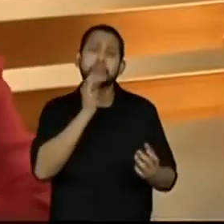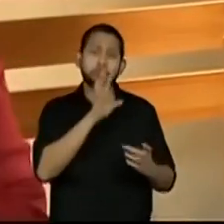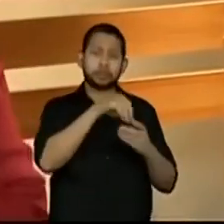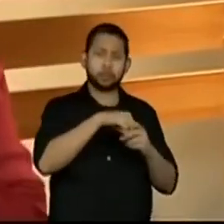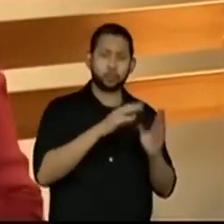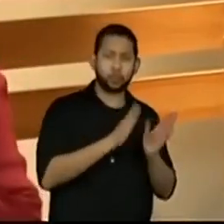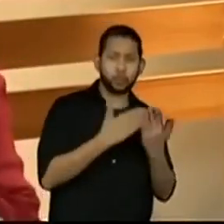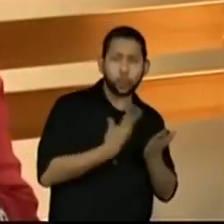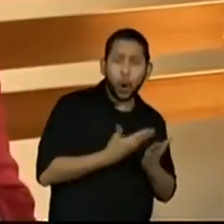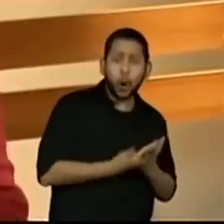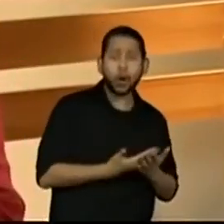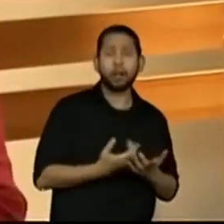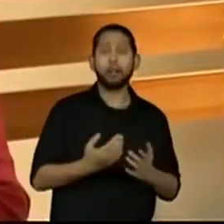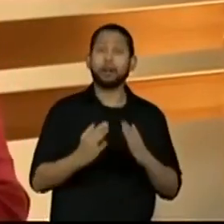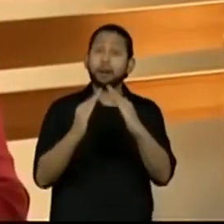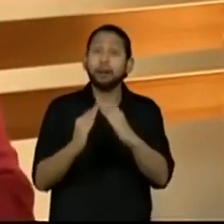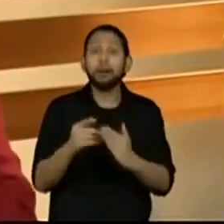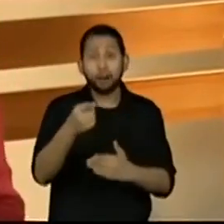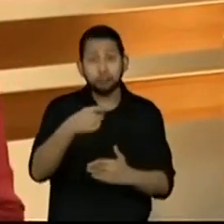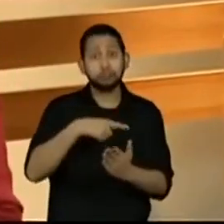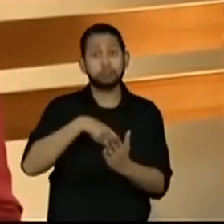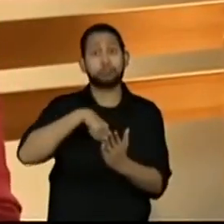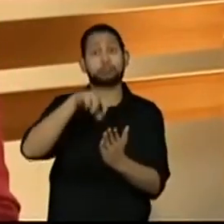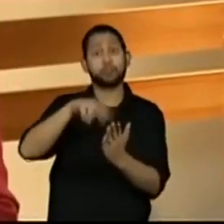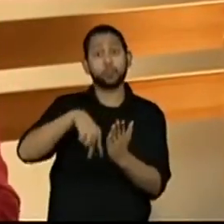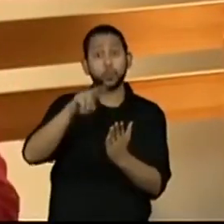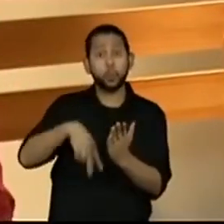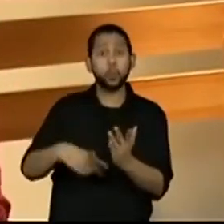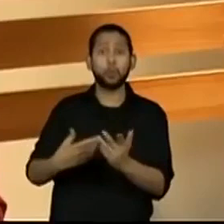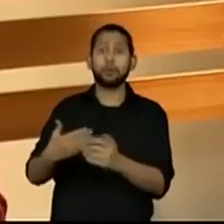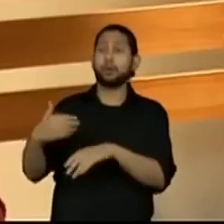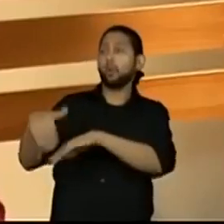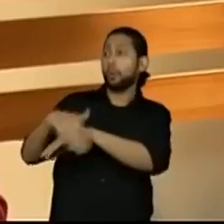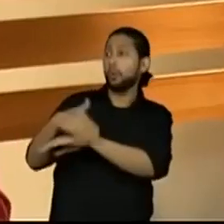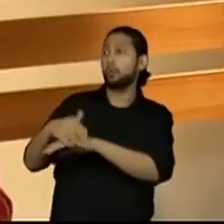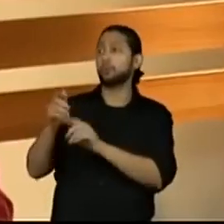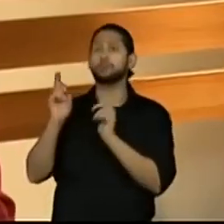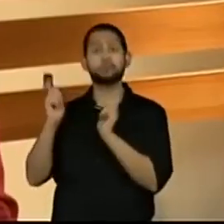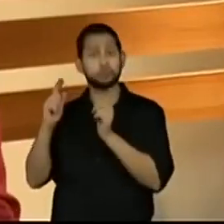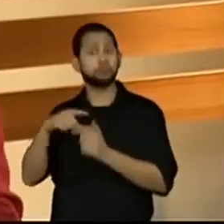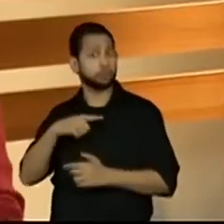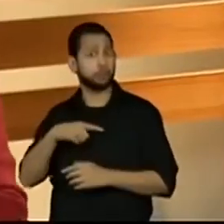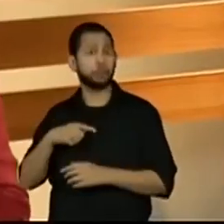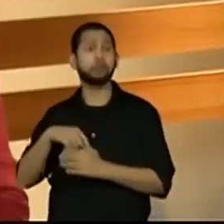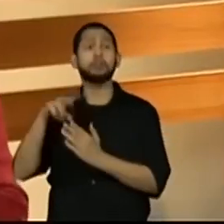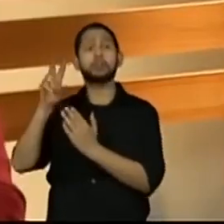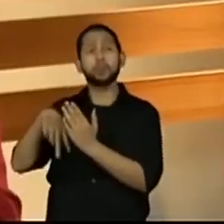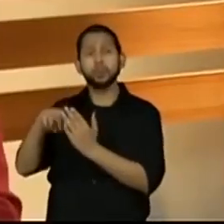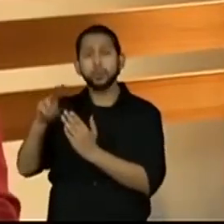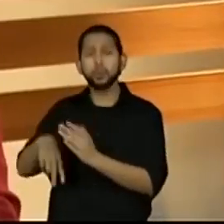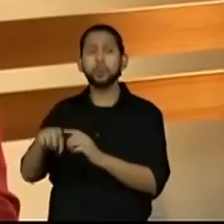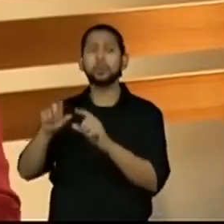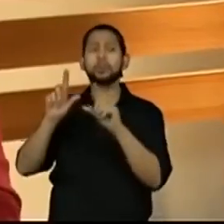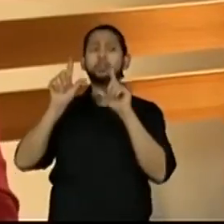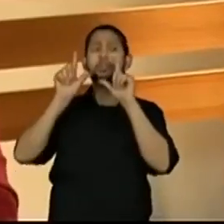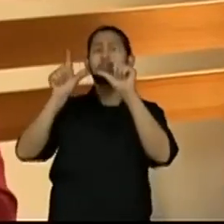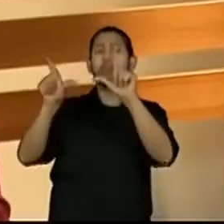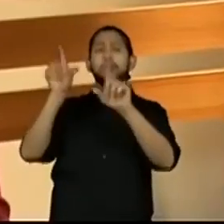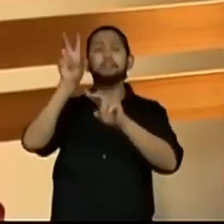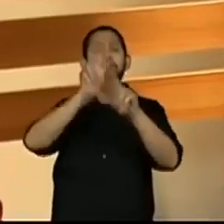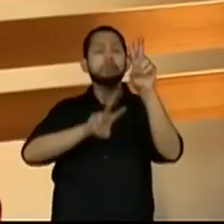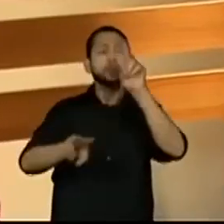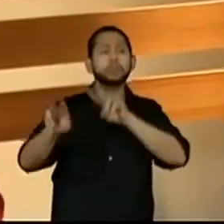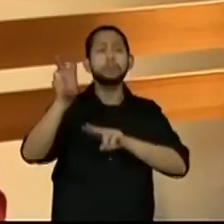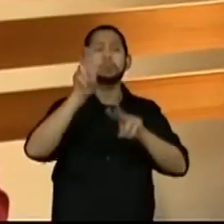em casa neste momento. Por isso que temos que dar uma importância, valor a ela e tratá-la